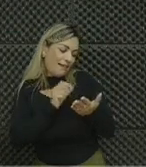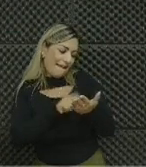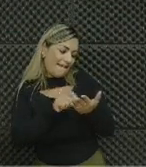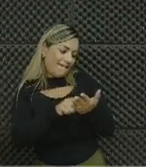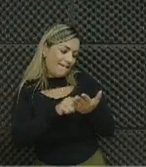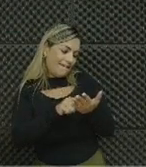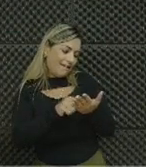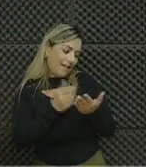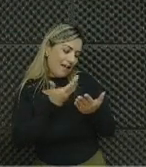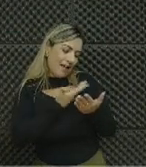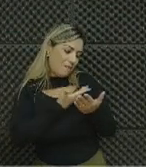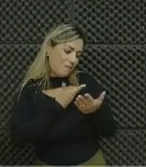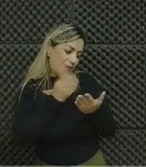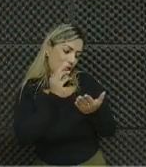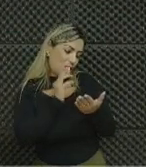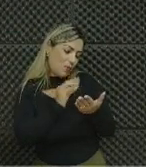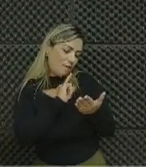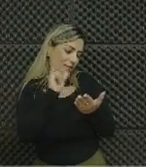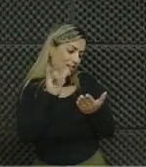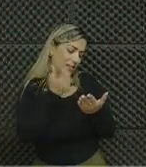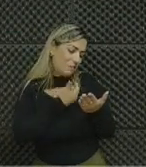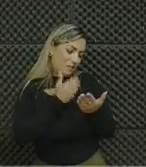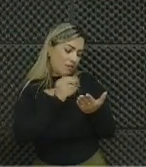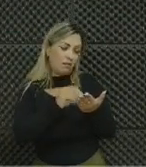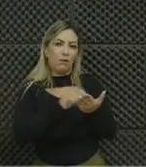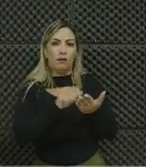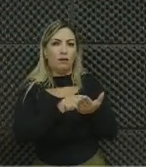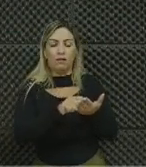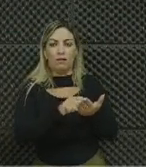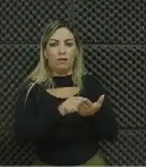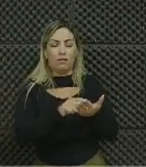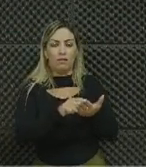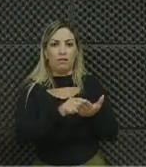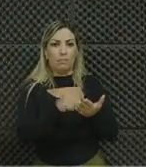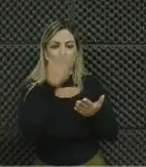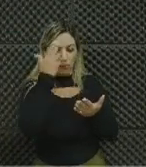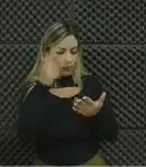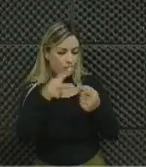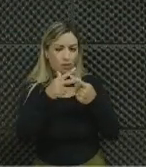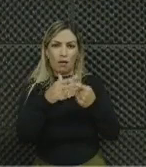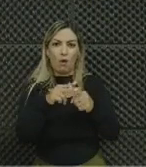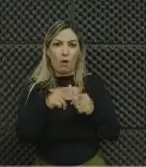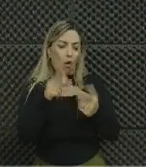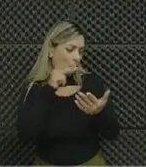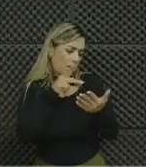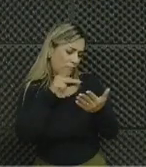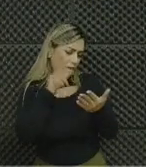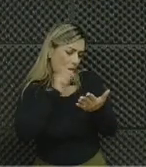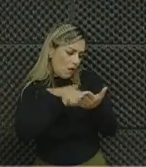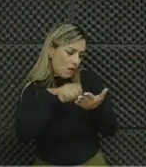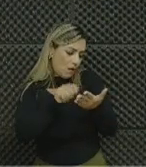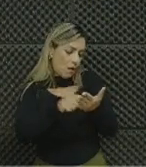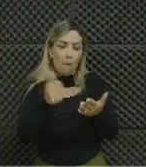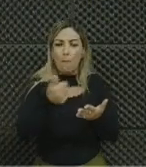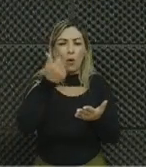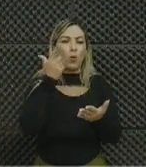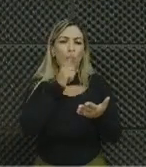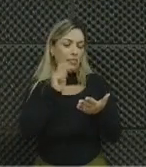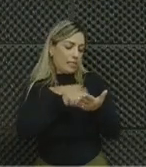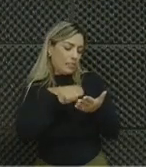Muitas pessoas ficam tensas e colocam lá um recadinho para o corretor. esse foi o melhor que eu consegui